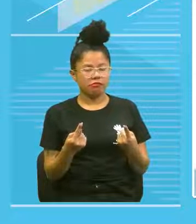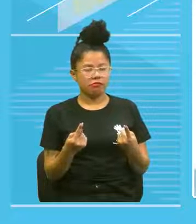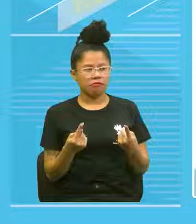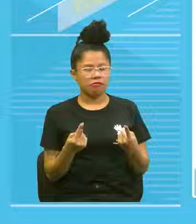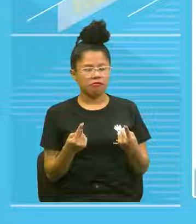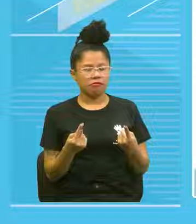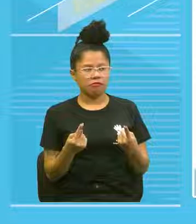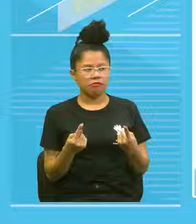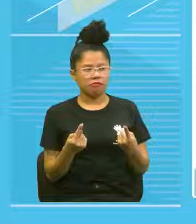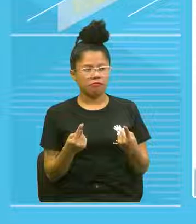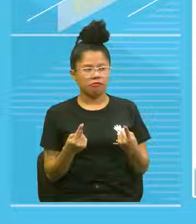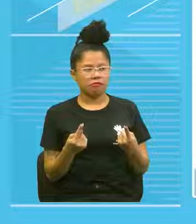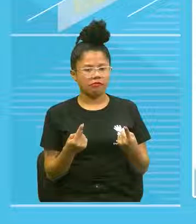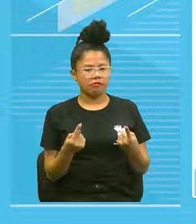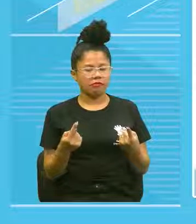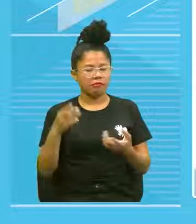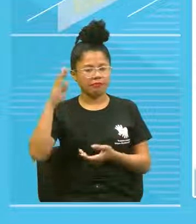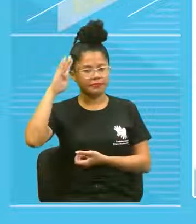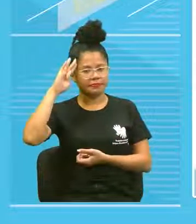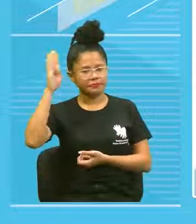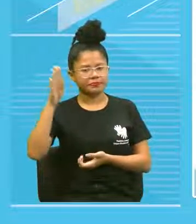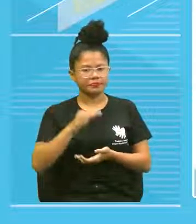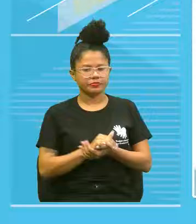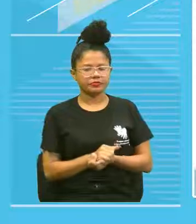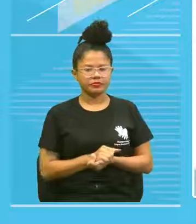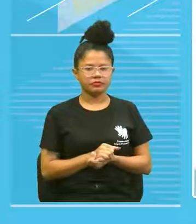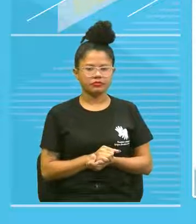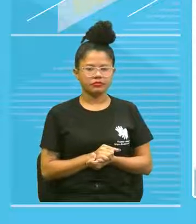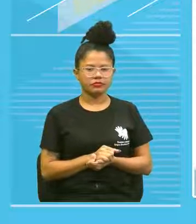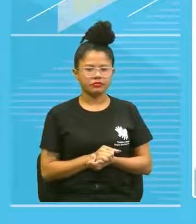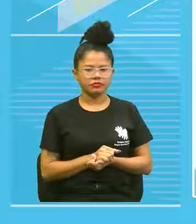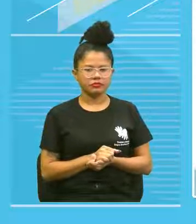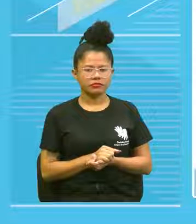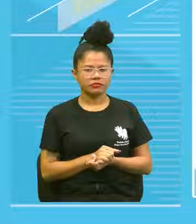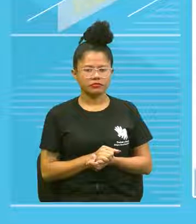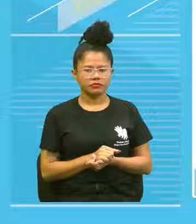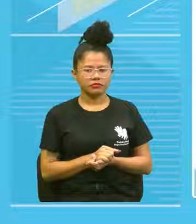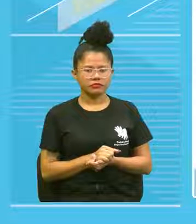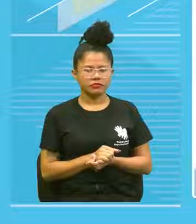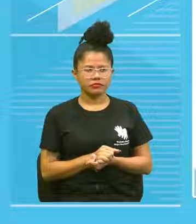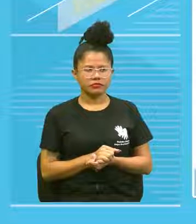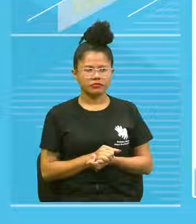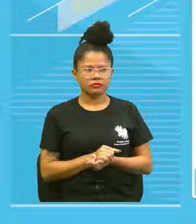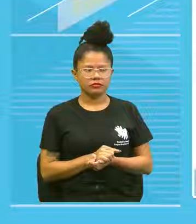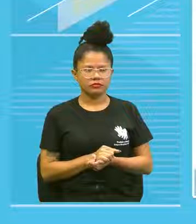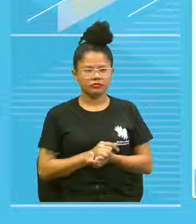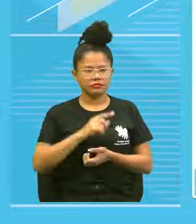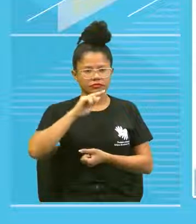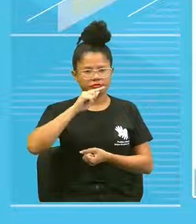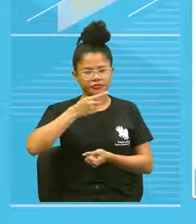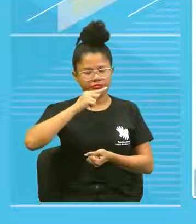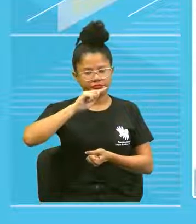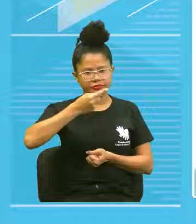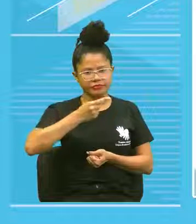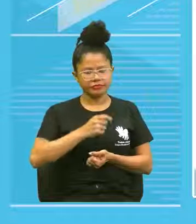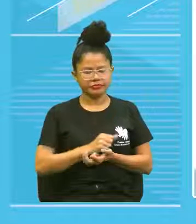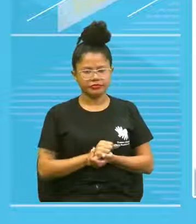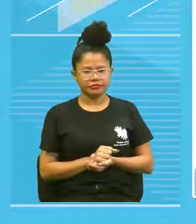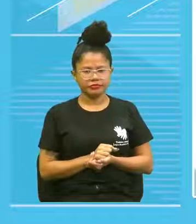e se extrai principalmente ele e da cana-de-açúcar